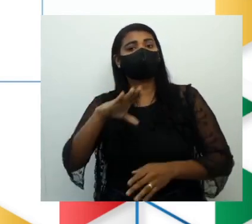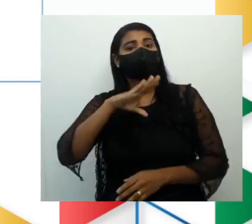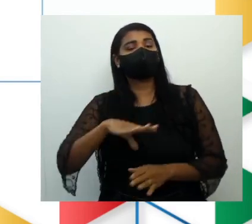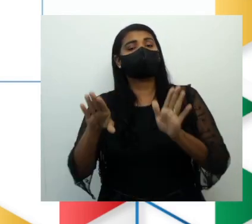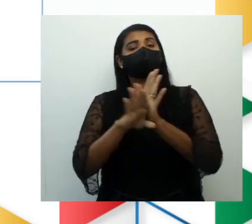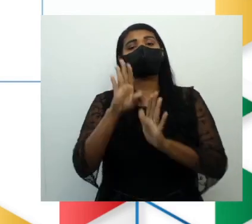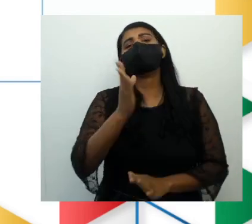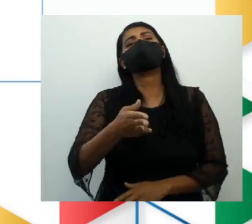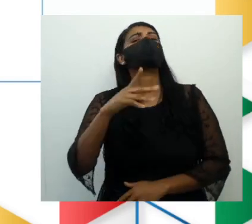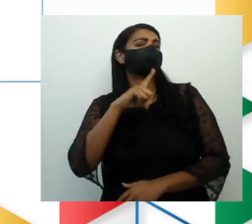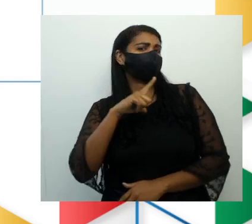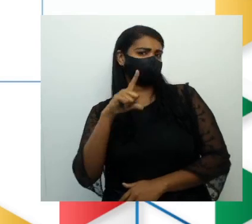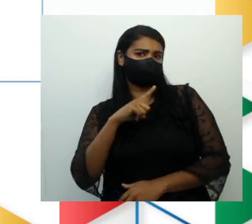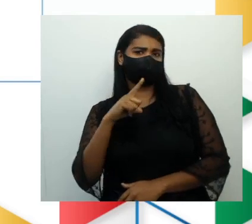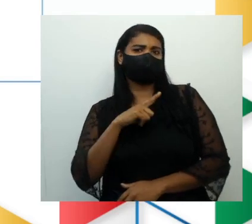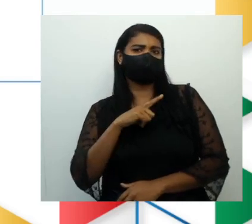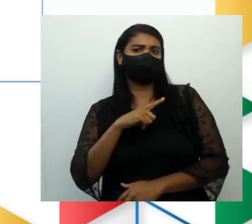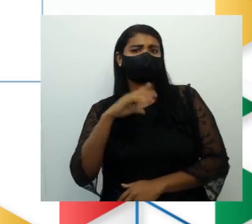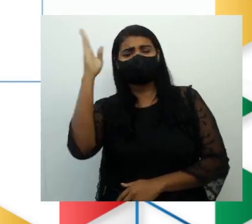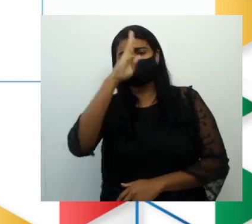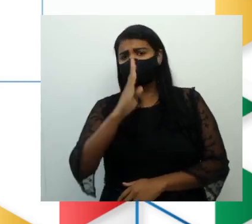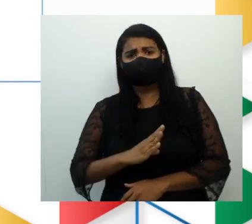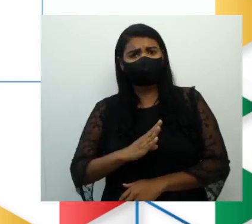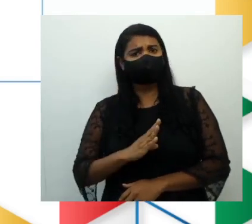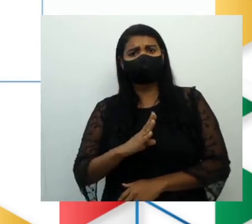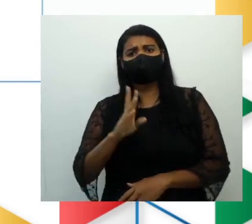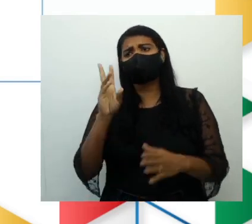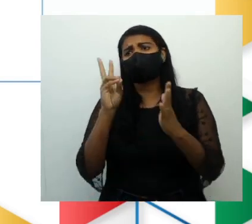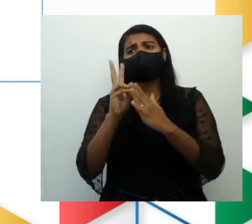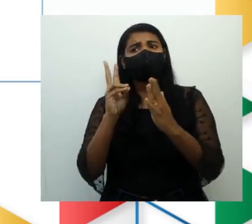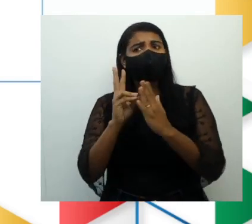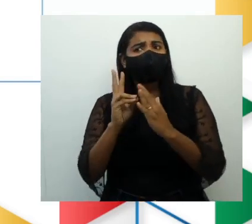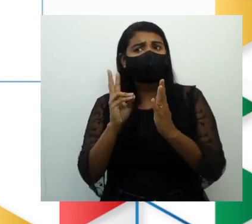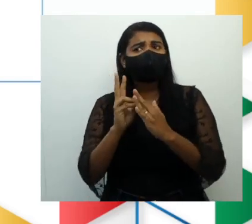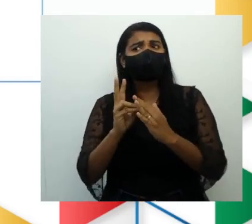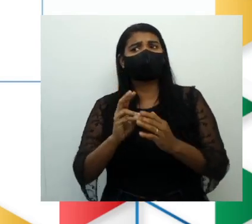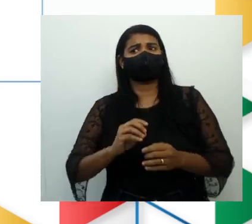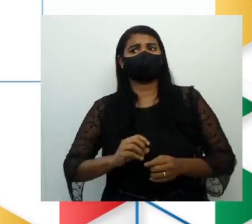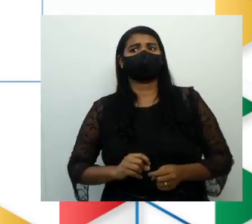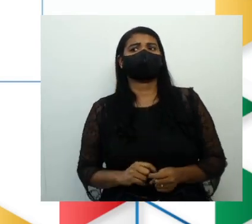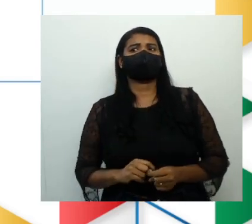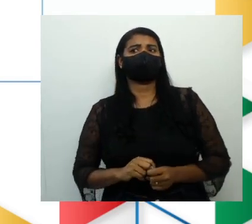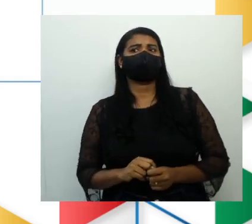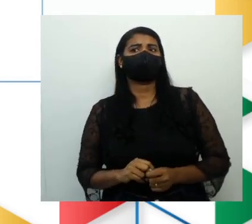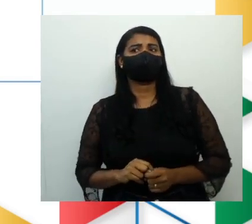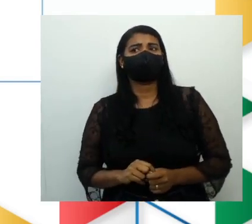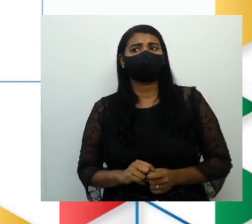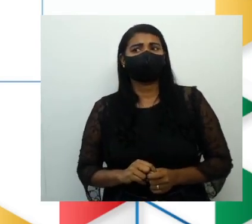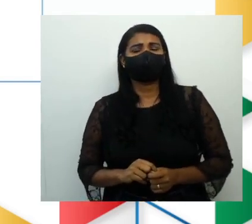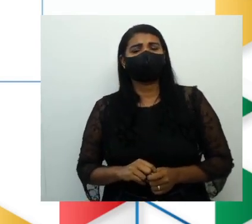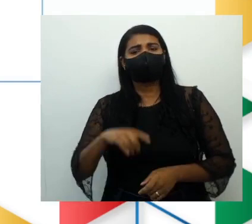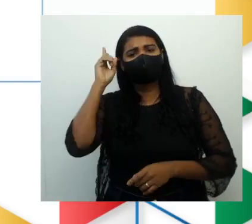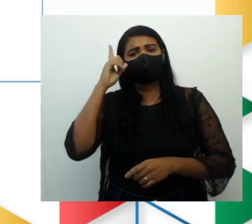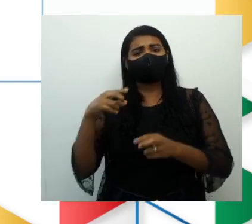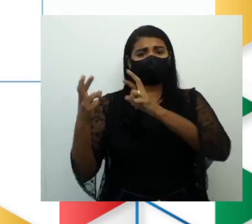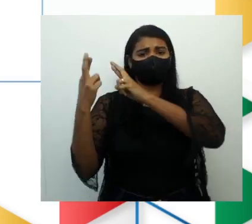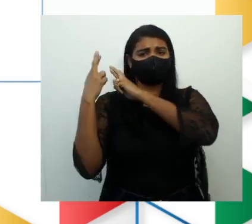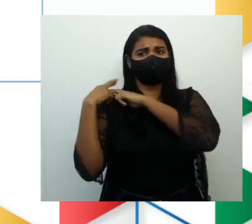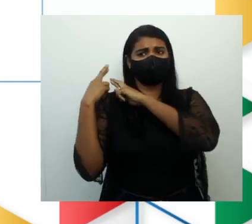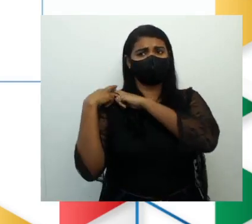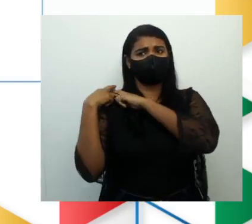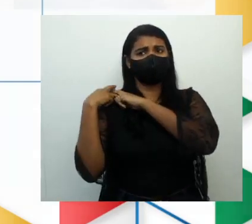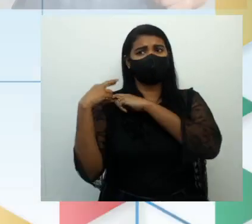tinha gente aqui, brasileiros, chamados indígenas brasileiros, tá? Ele é que tomava conta do nosso